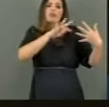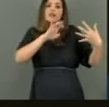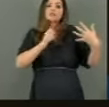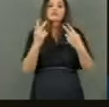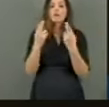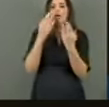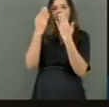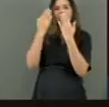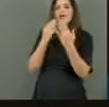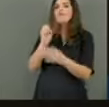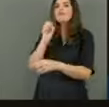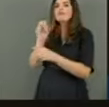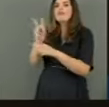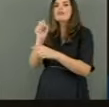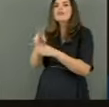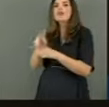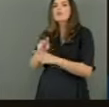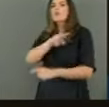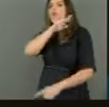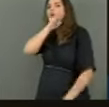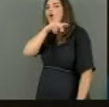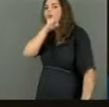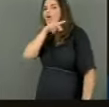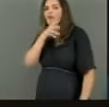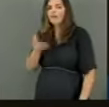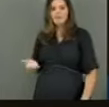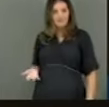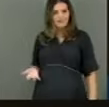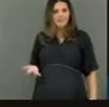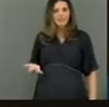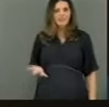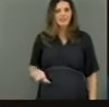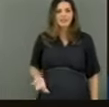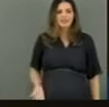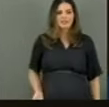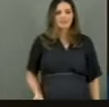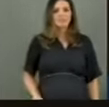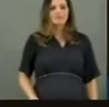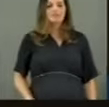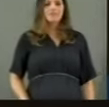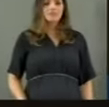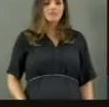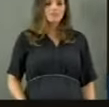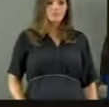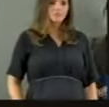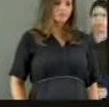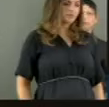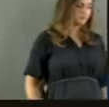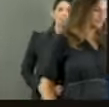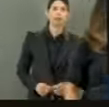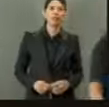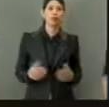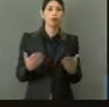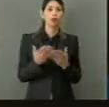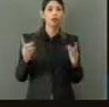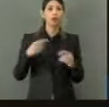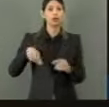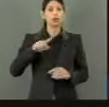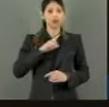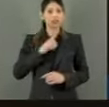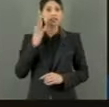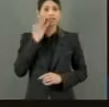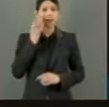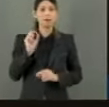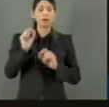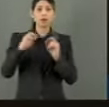cobra e outros que o doutor também mencionou. O que que a gente sabe é que acontece